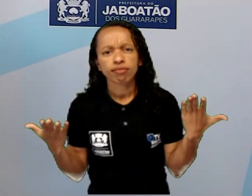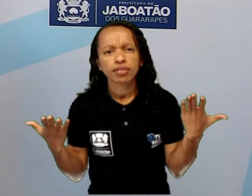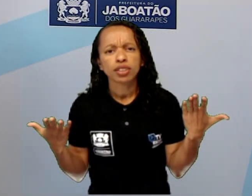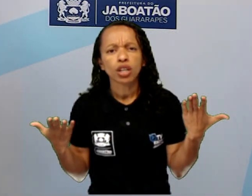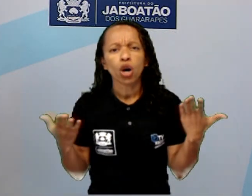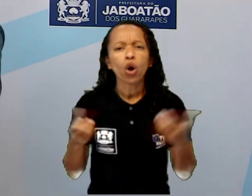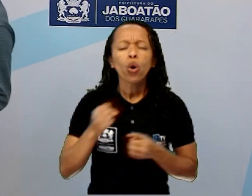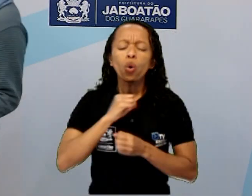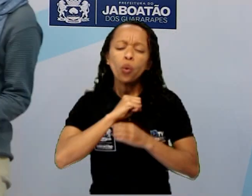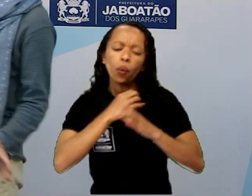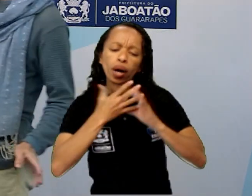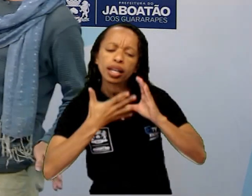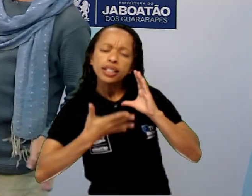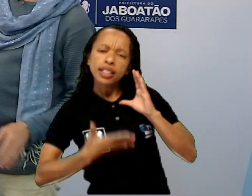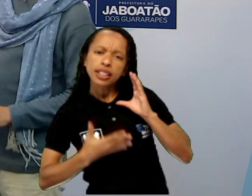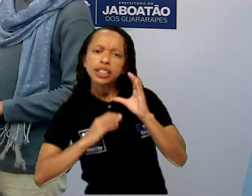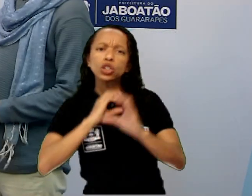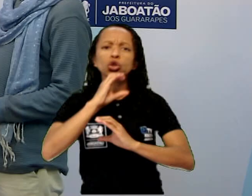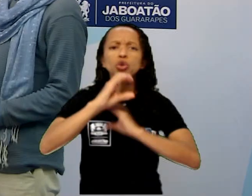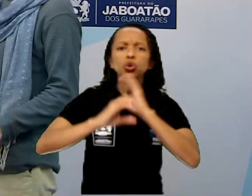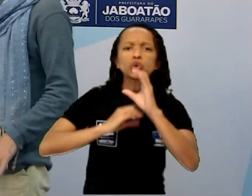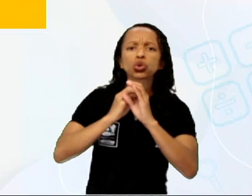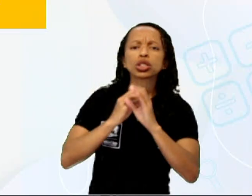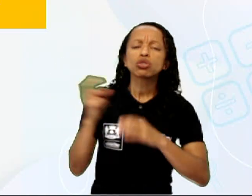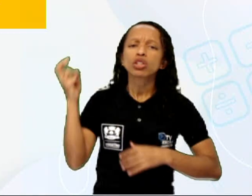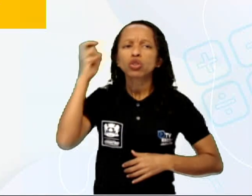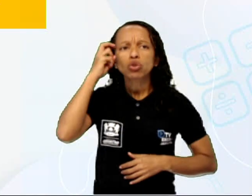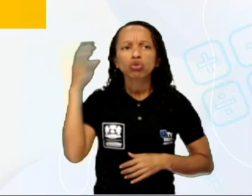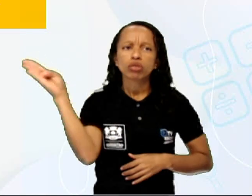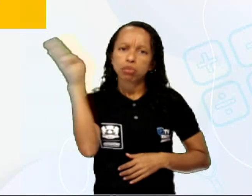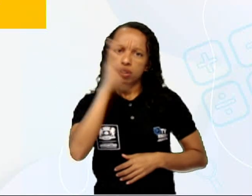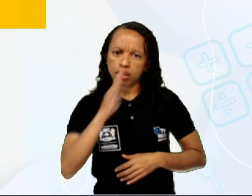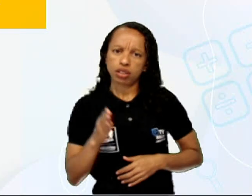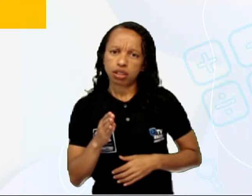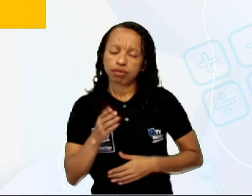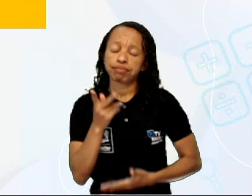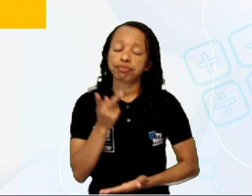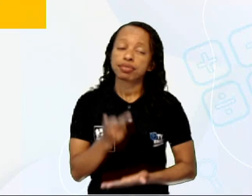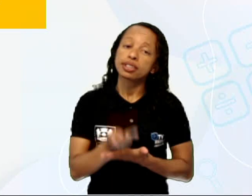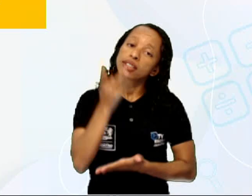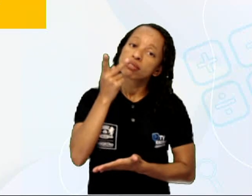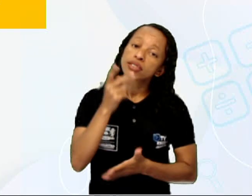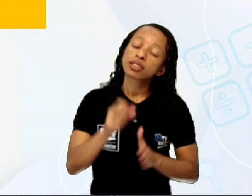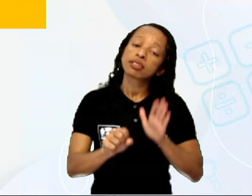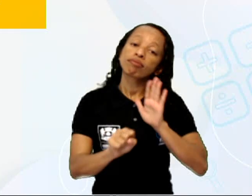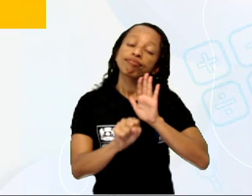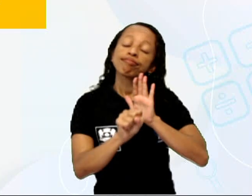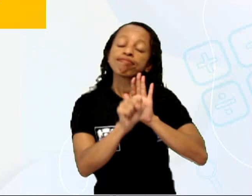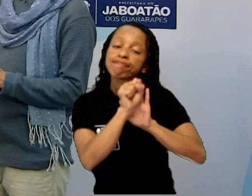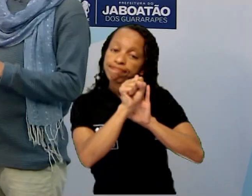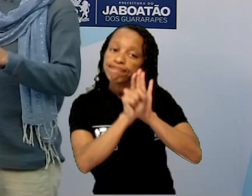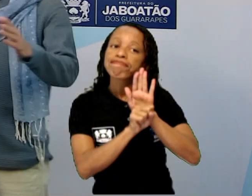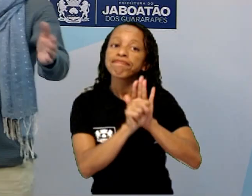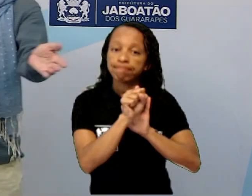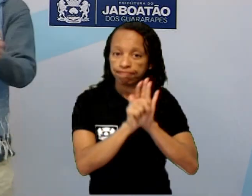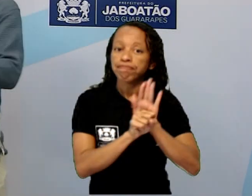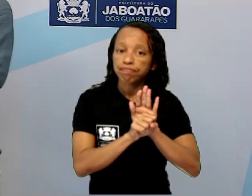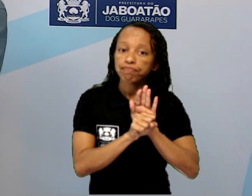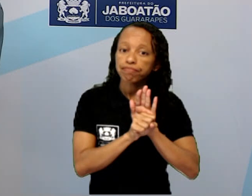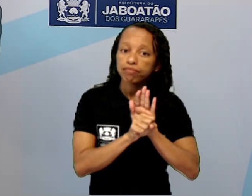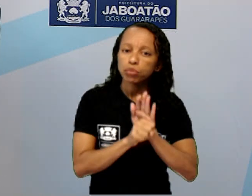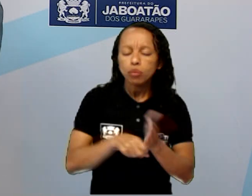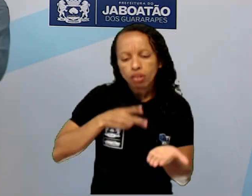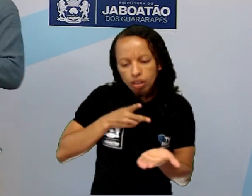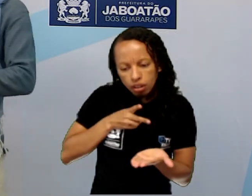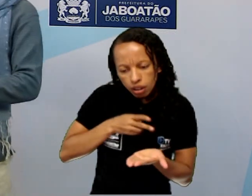caracterizam os ciclos da cultura brasileira? Eles acontecem secularmente, ou seja, eles seguem um calendário civil, calendário de janeiro a